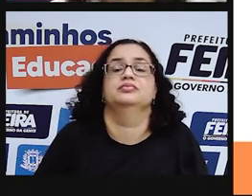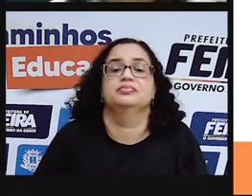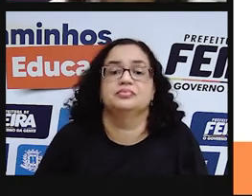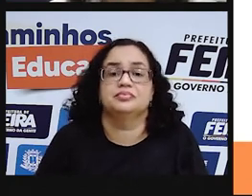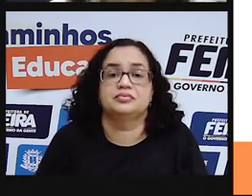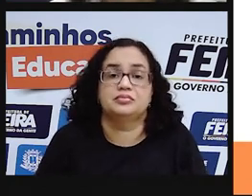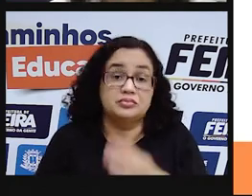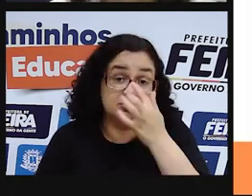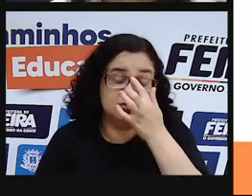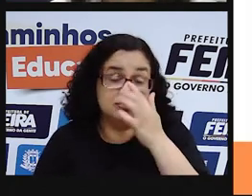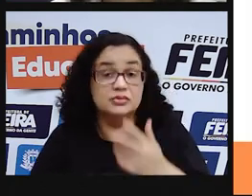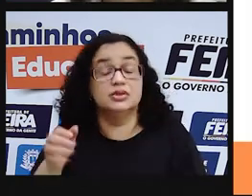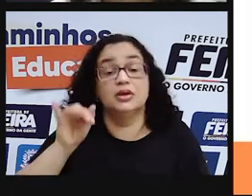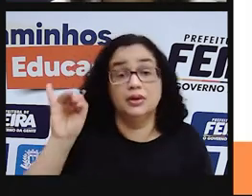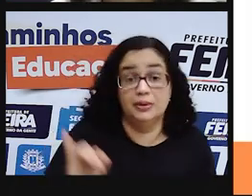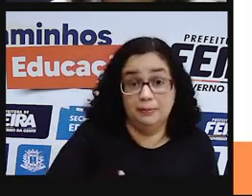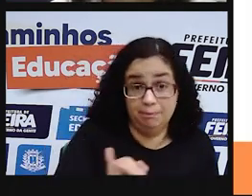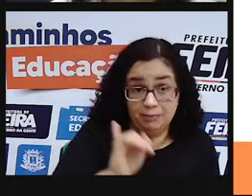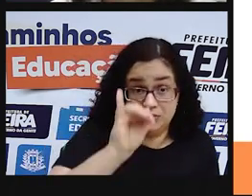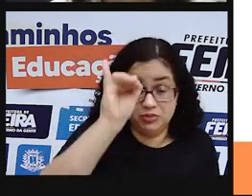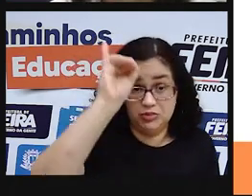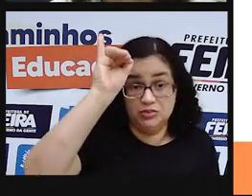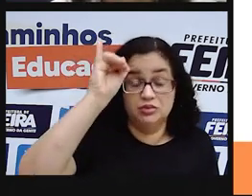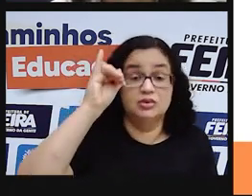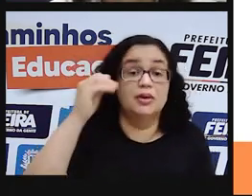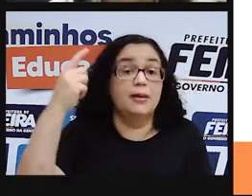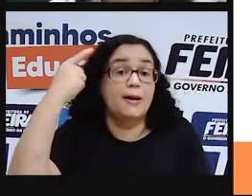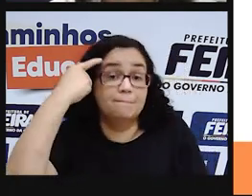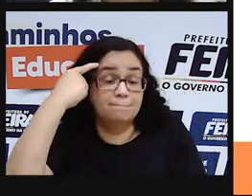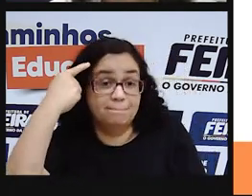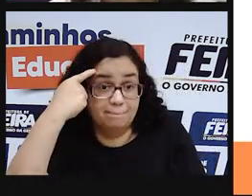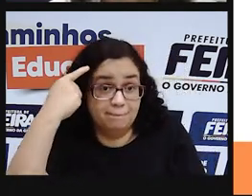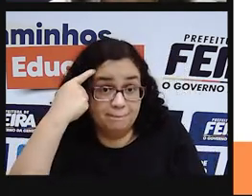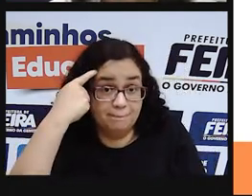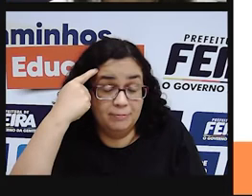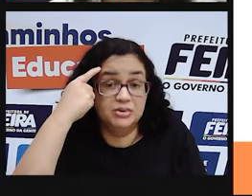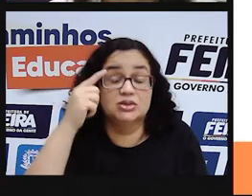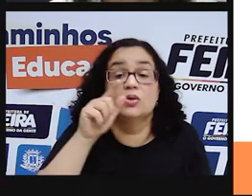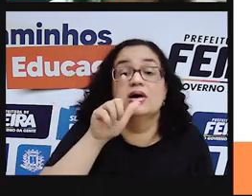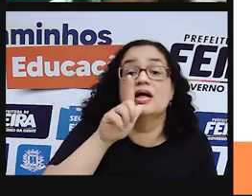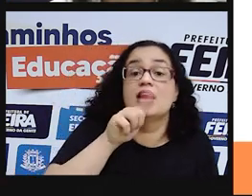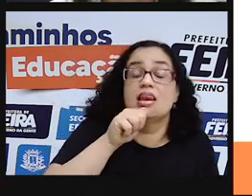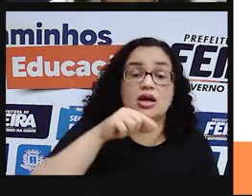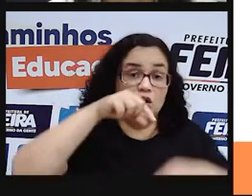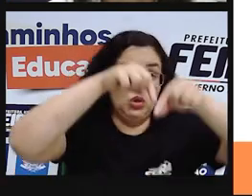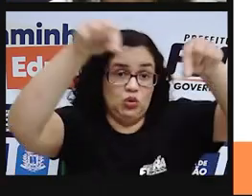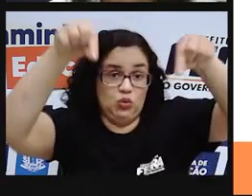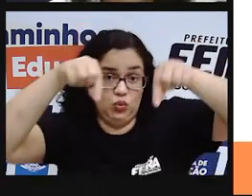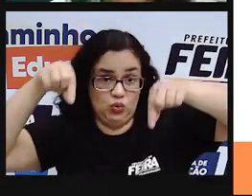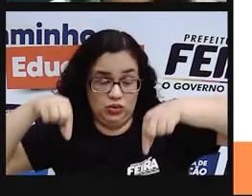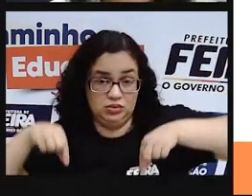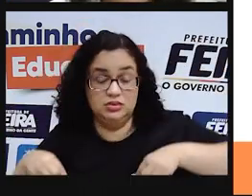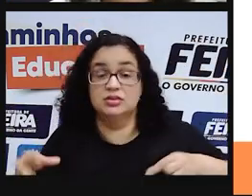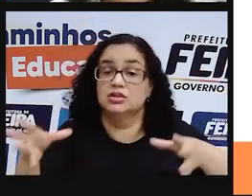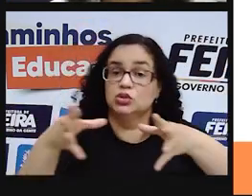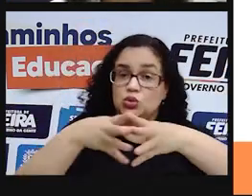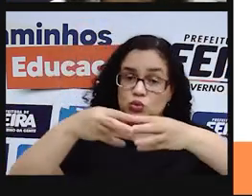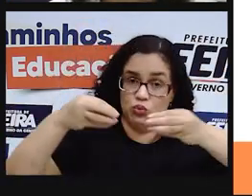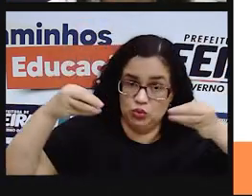Distribuição e aí é muito importante que a gente fazer a reflexão de que as Lagoas elas estão